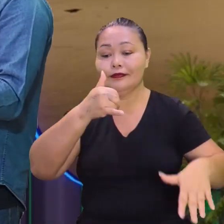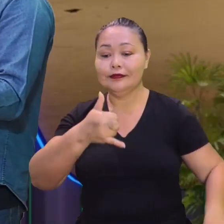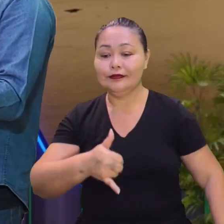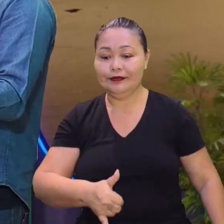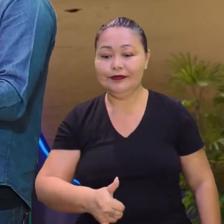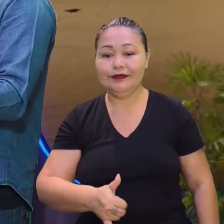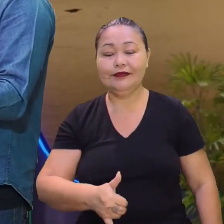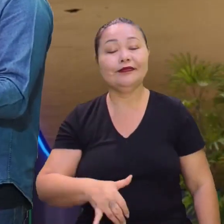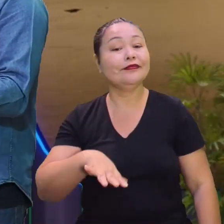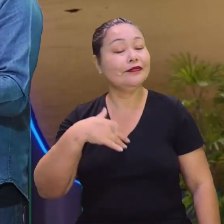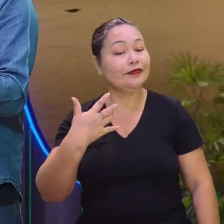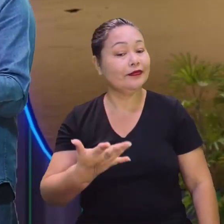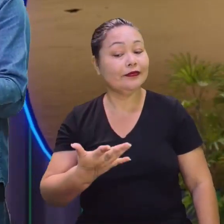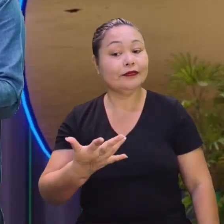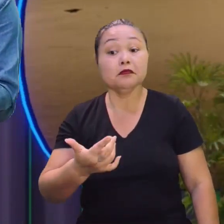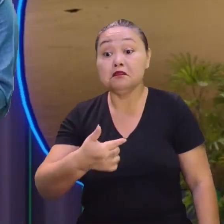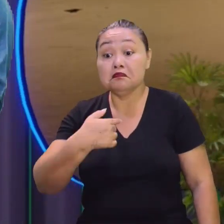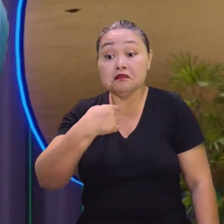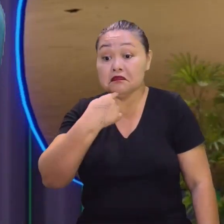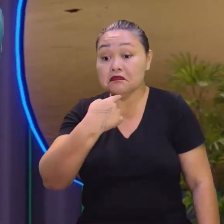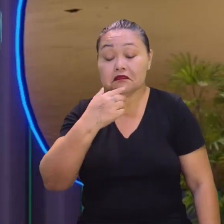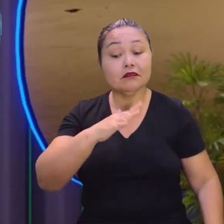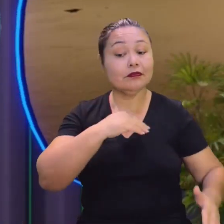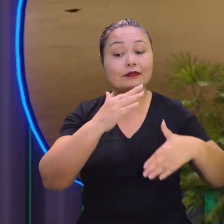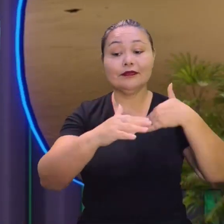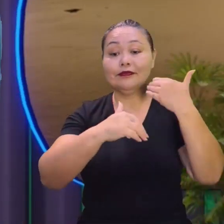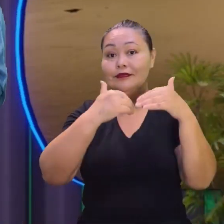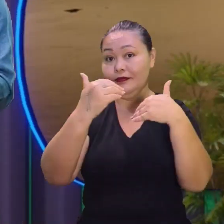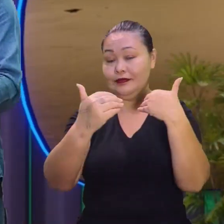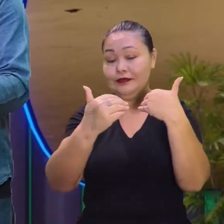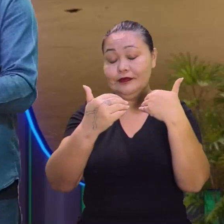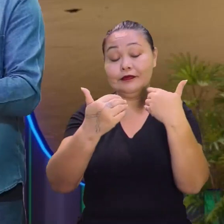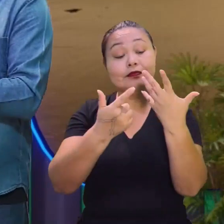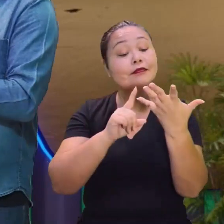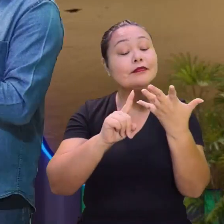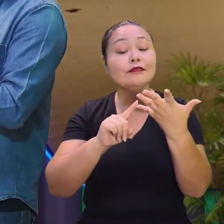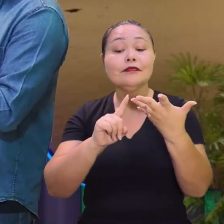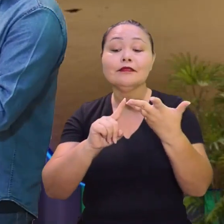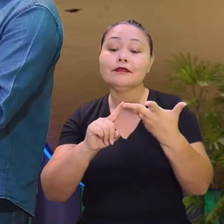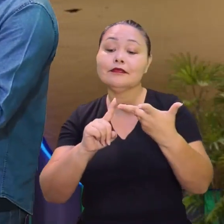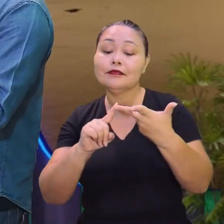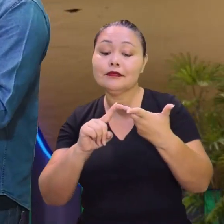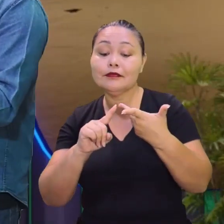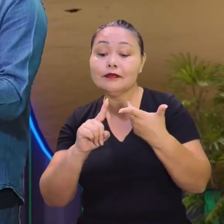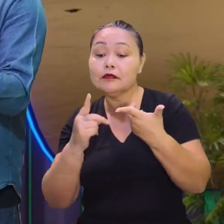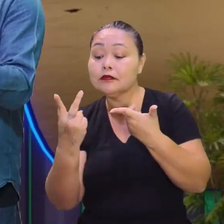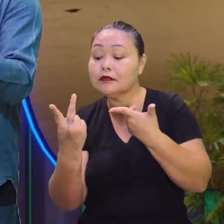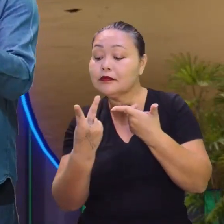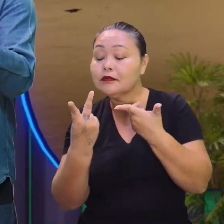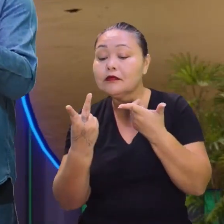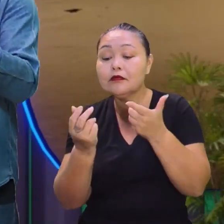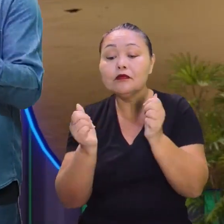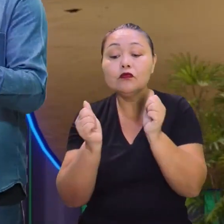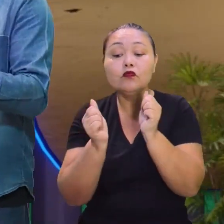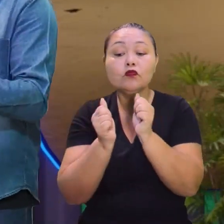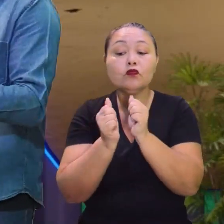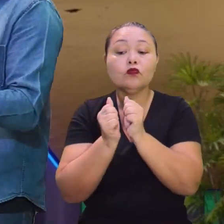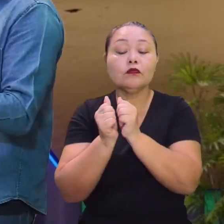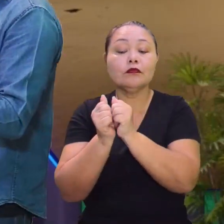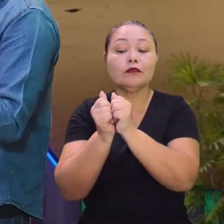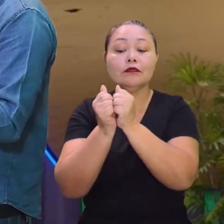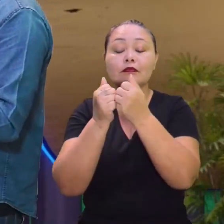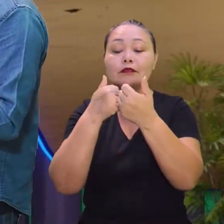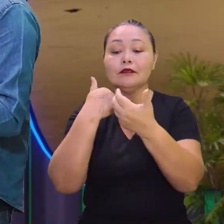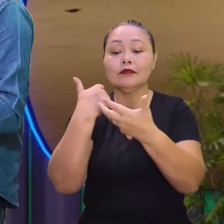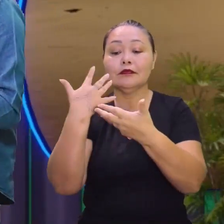energia elétrica. Com certeza. Não há também desenvolvimento. Muito bem. Essas coisas andam juntos. A produção